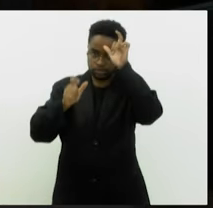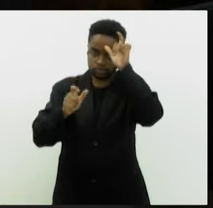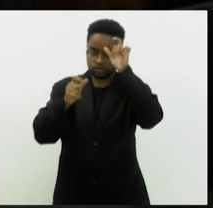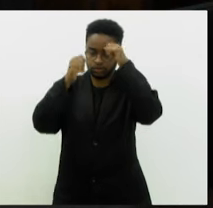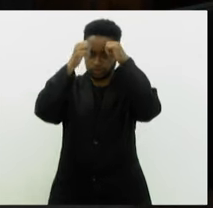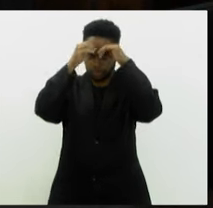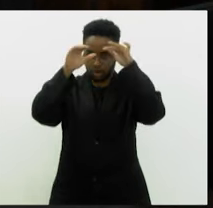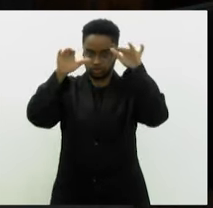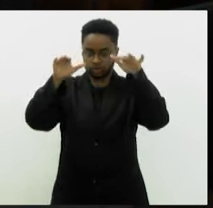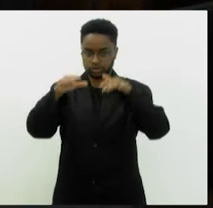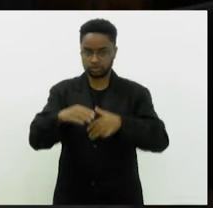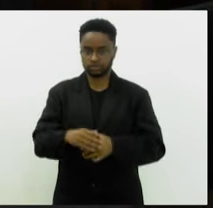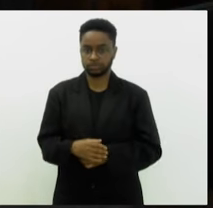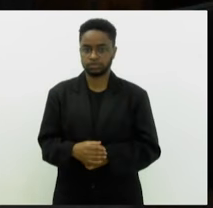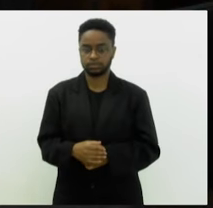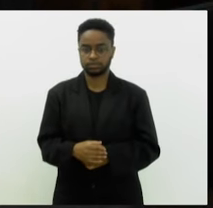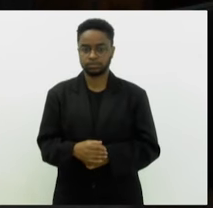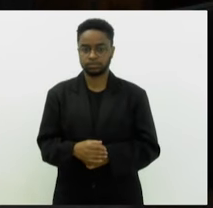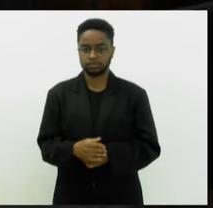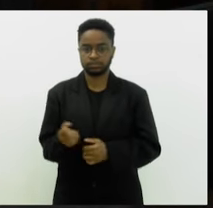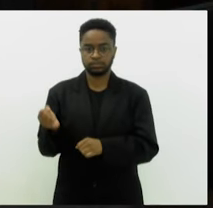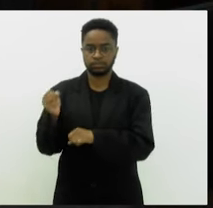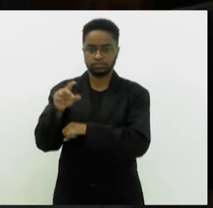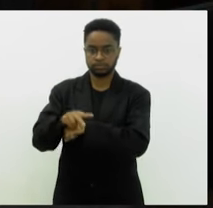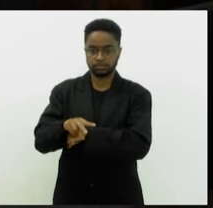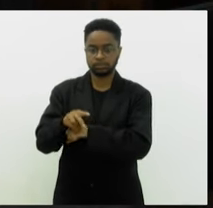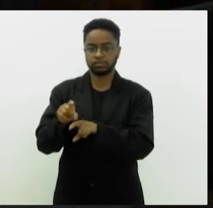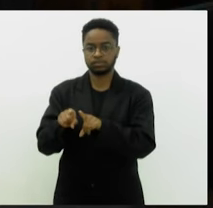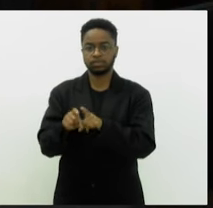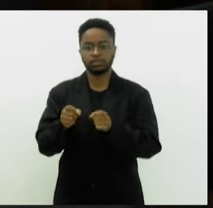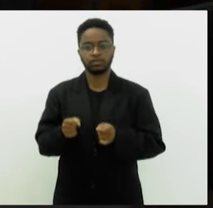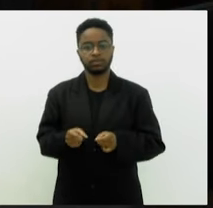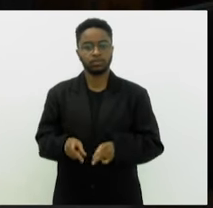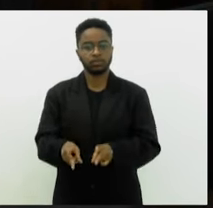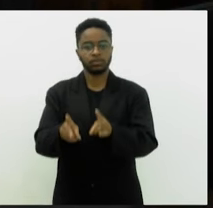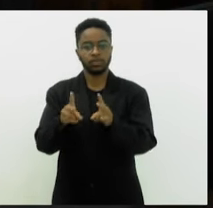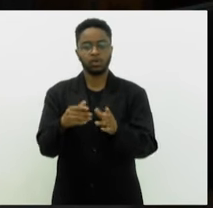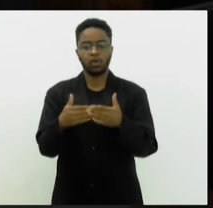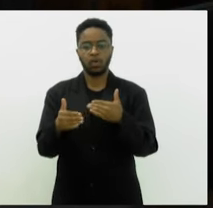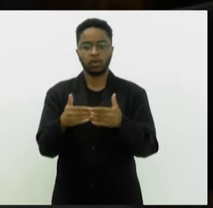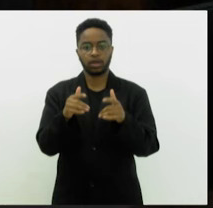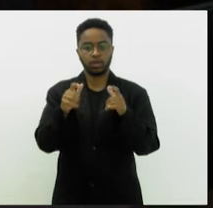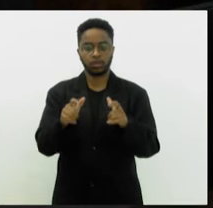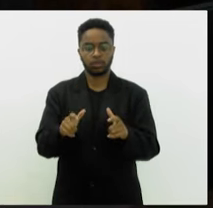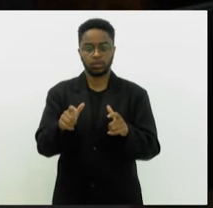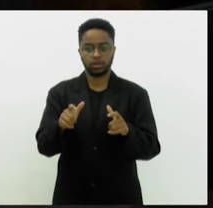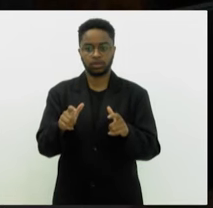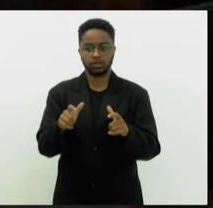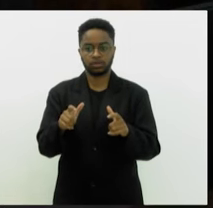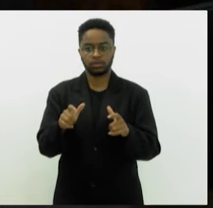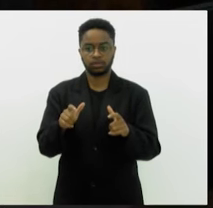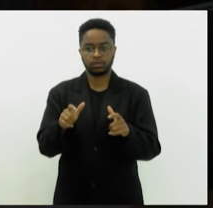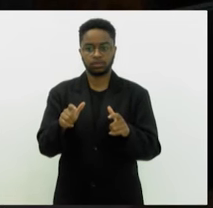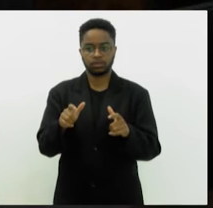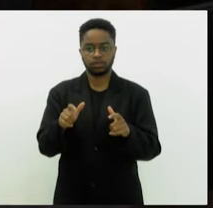espectro autista o ingresso e a permanência em qualquer local, portanto,